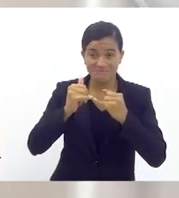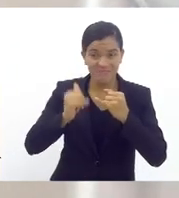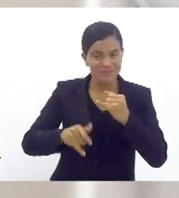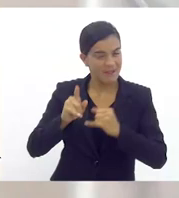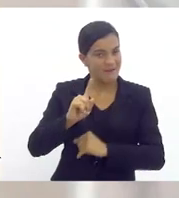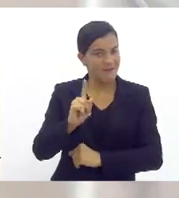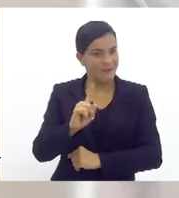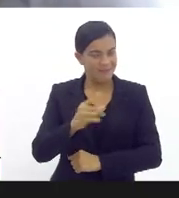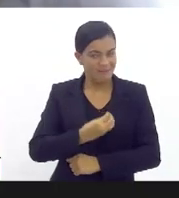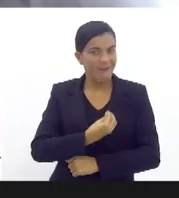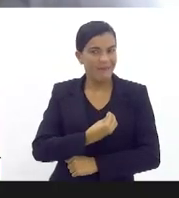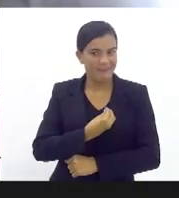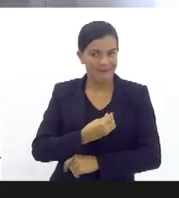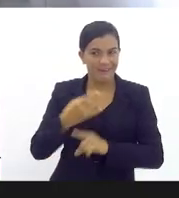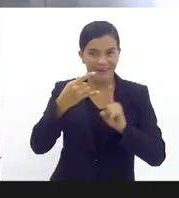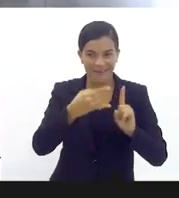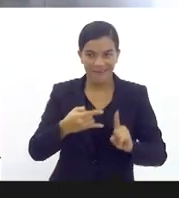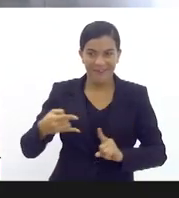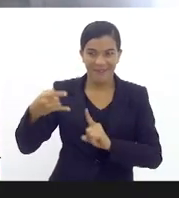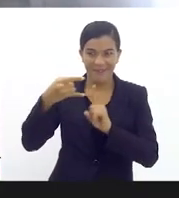Não, está aqui.